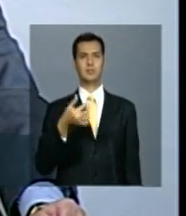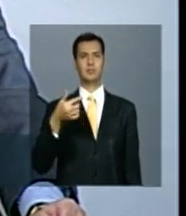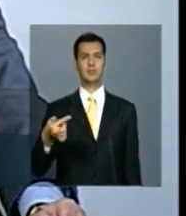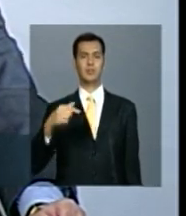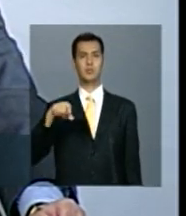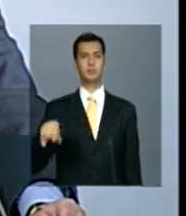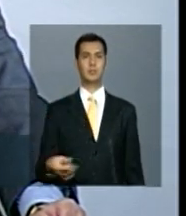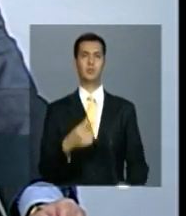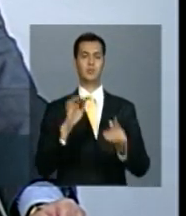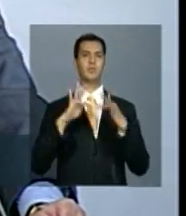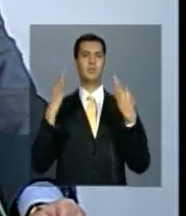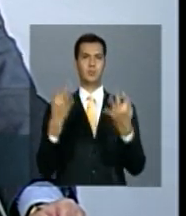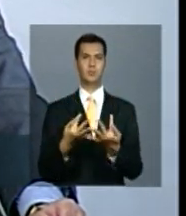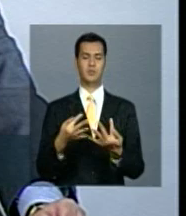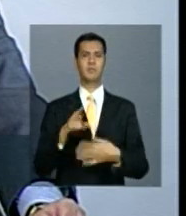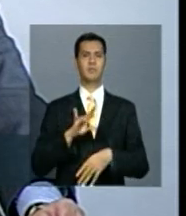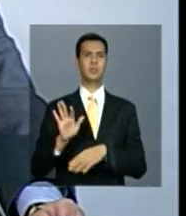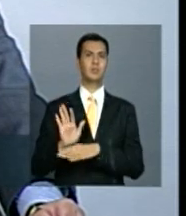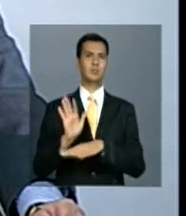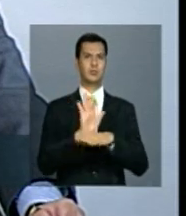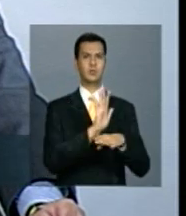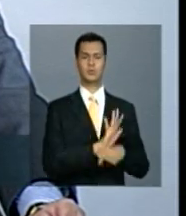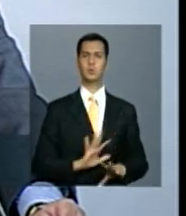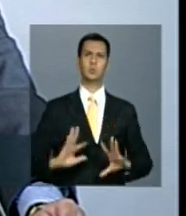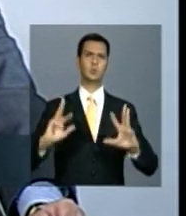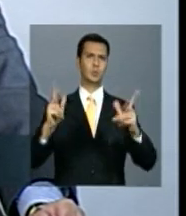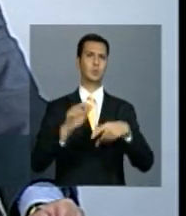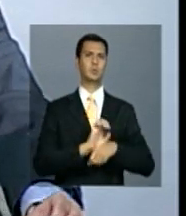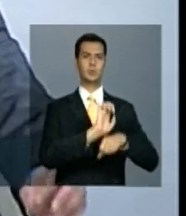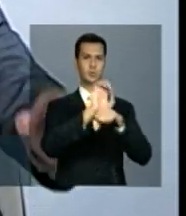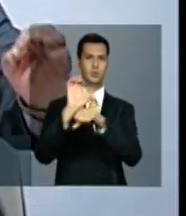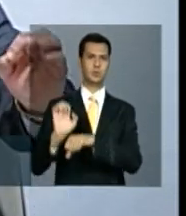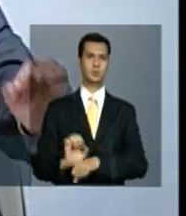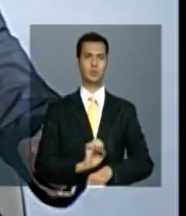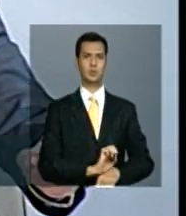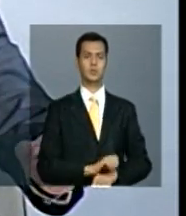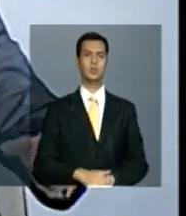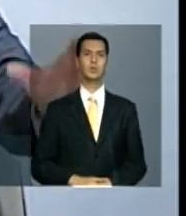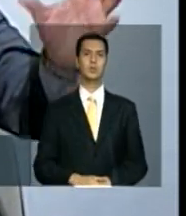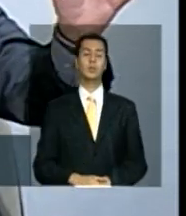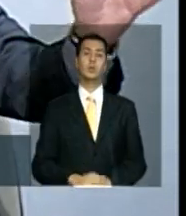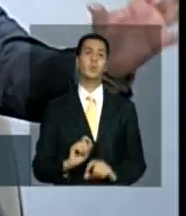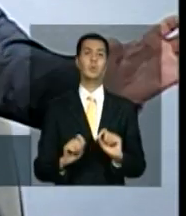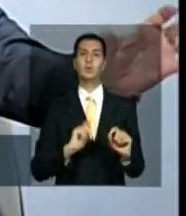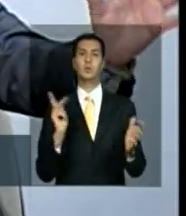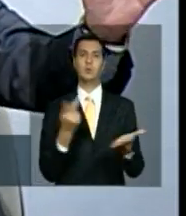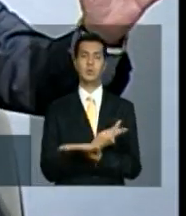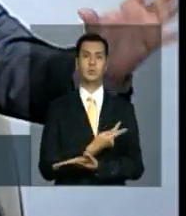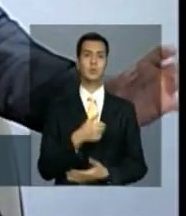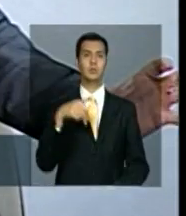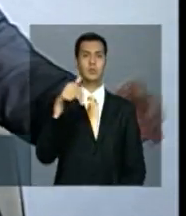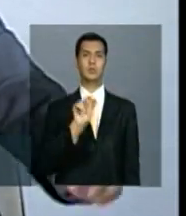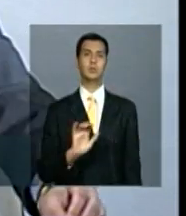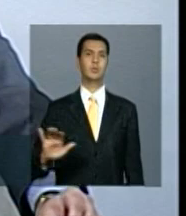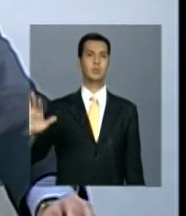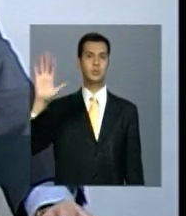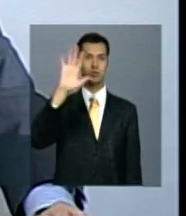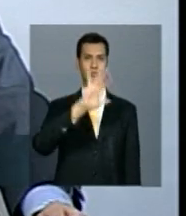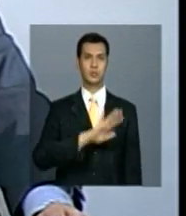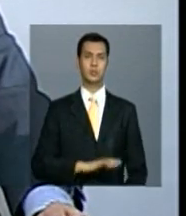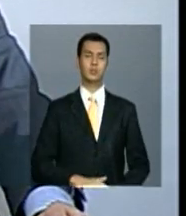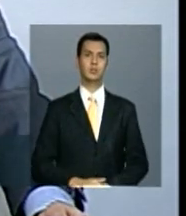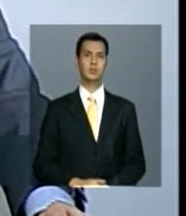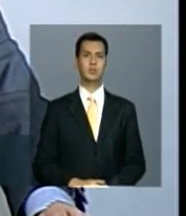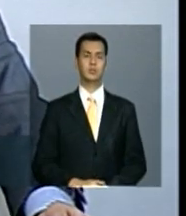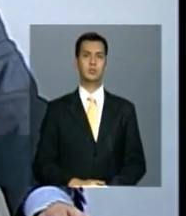17.500 famílias em todos os estados no caso do Nordeste onde estávamos atendendo com assistência